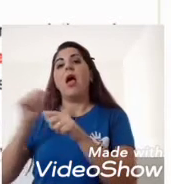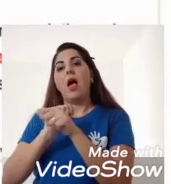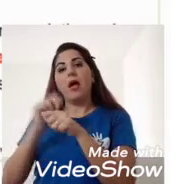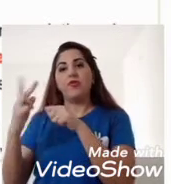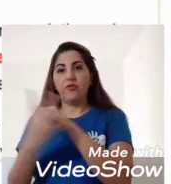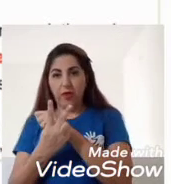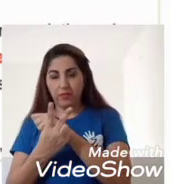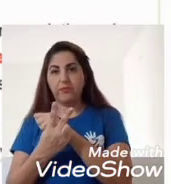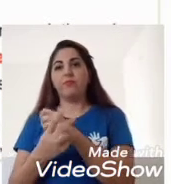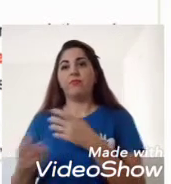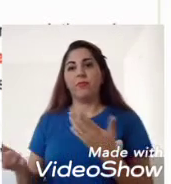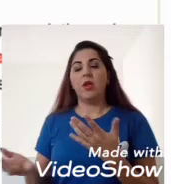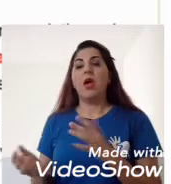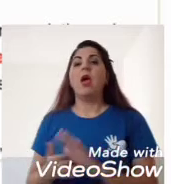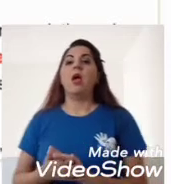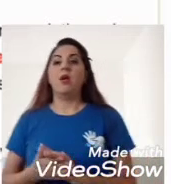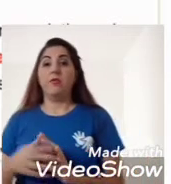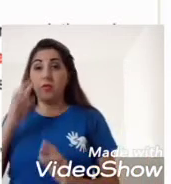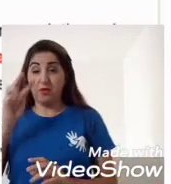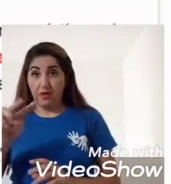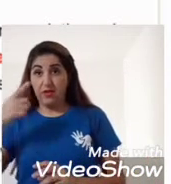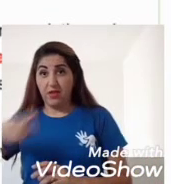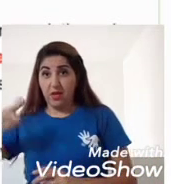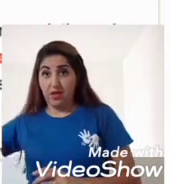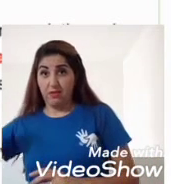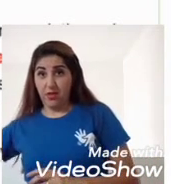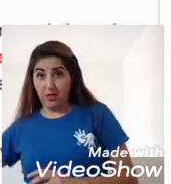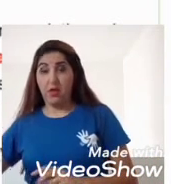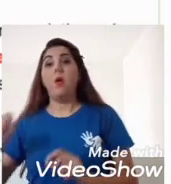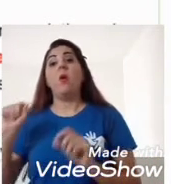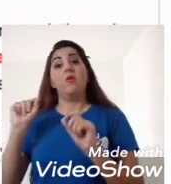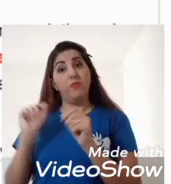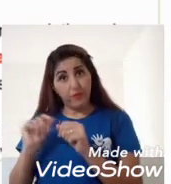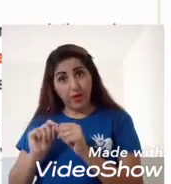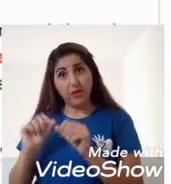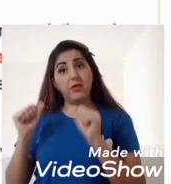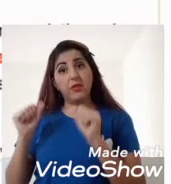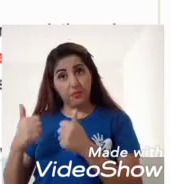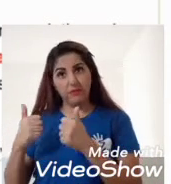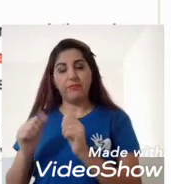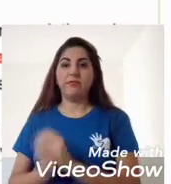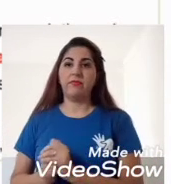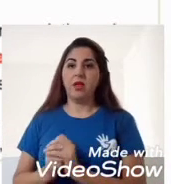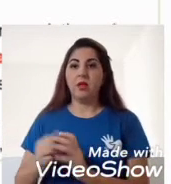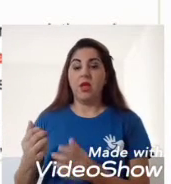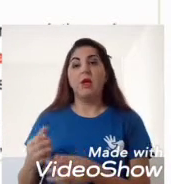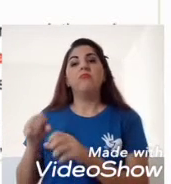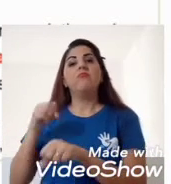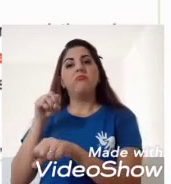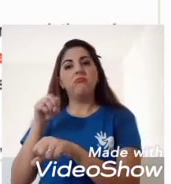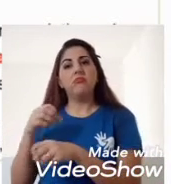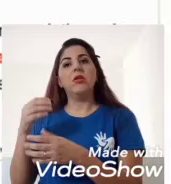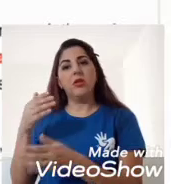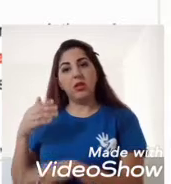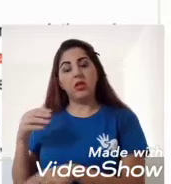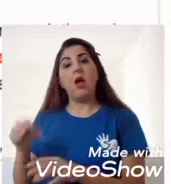pronomes, advérbios e artigos em vez de fazer a repetição, que o faça, tudo bem? Então, são as recomendações